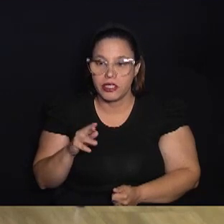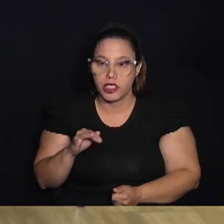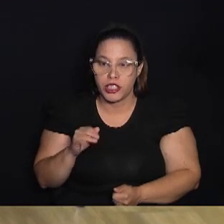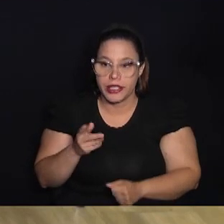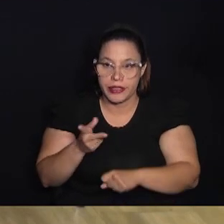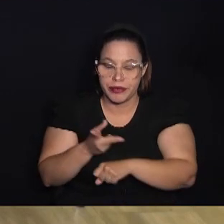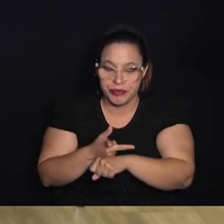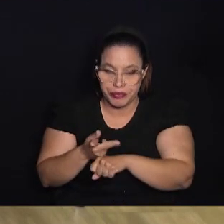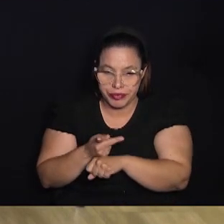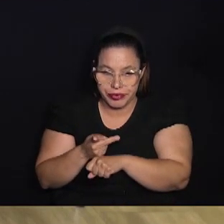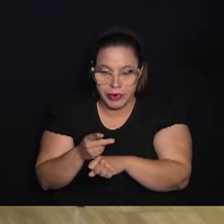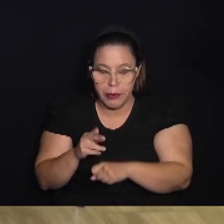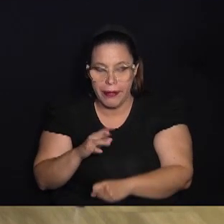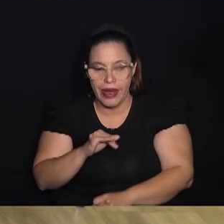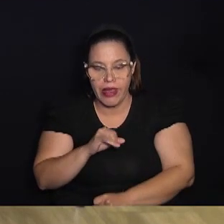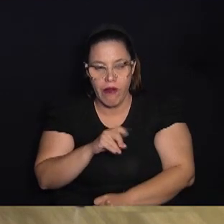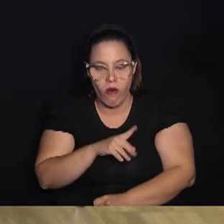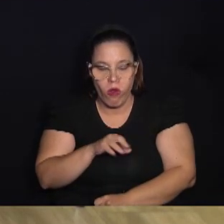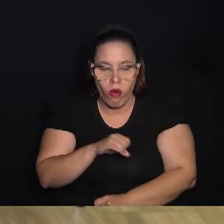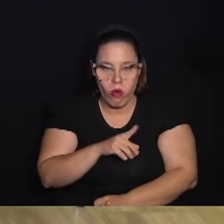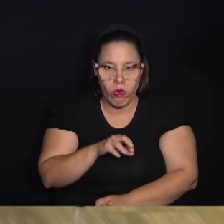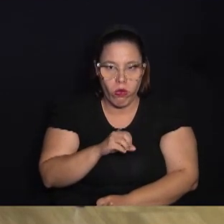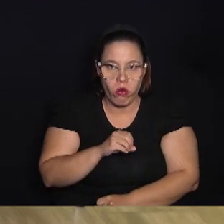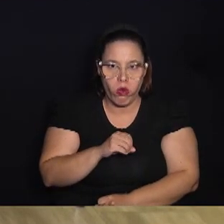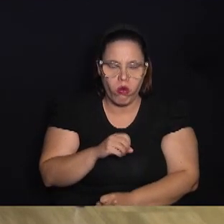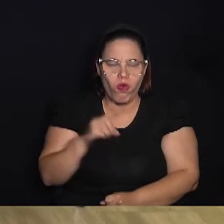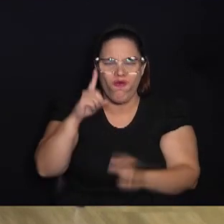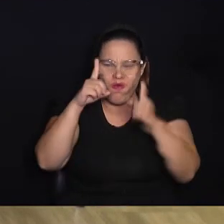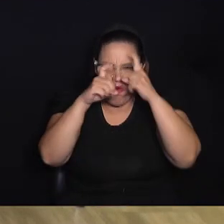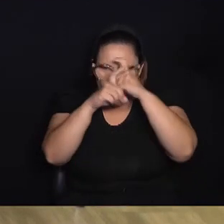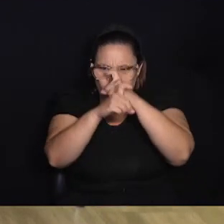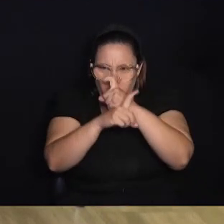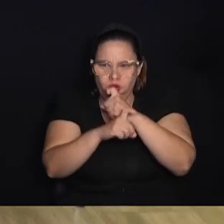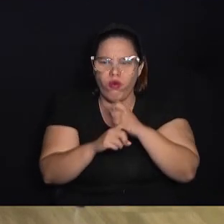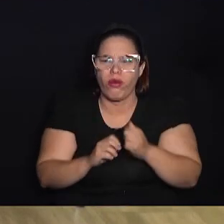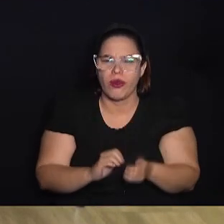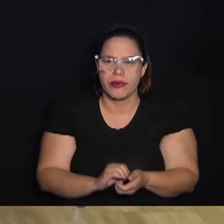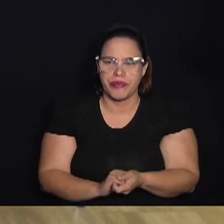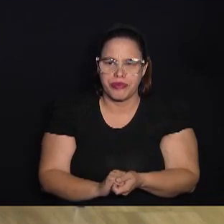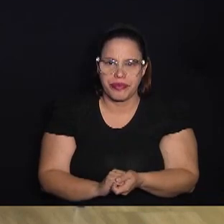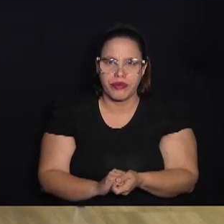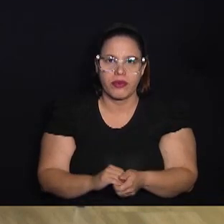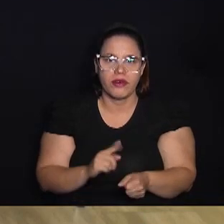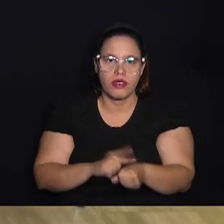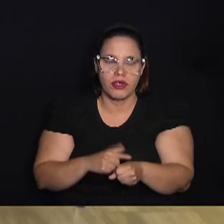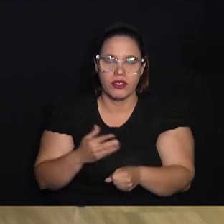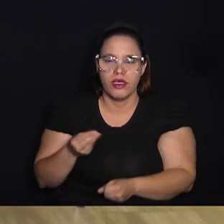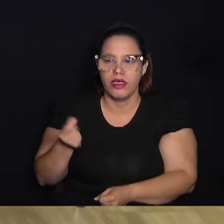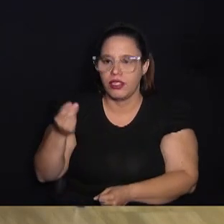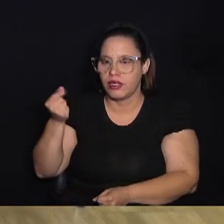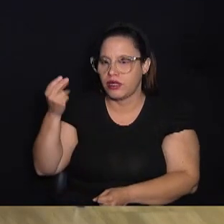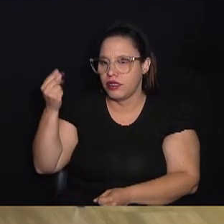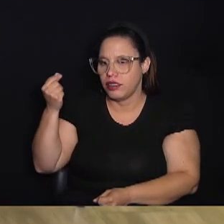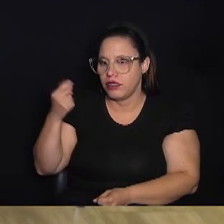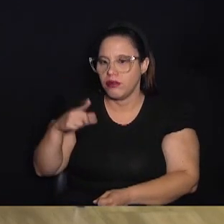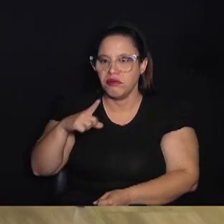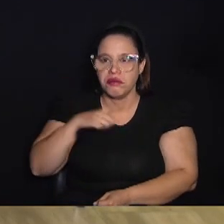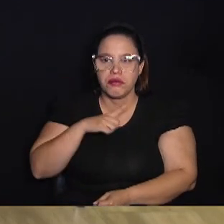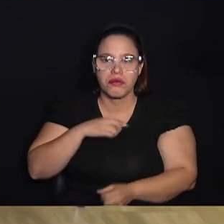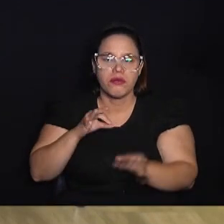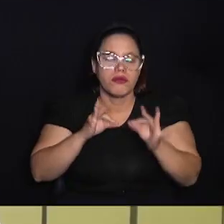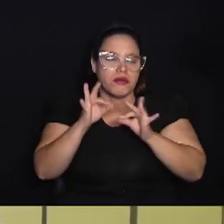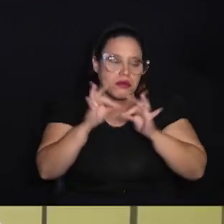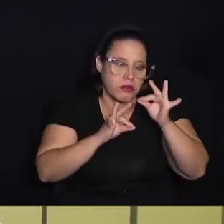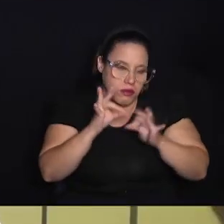essa preservação é difícil também para poder encontrar né devido a ao período que foi construído e pessoas que T essa técnica para